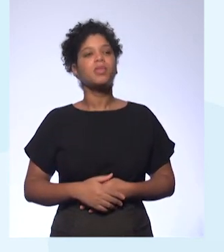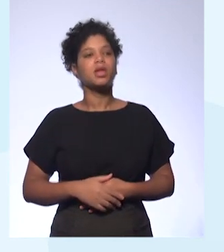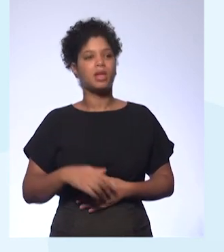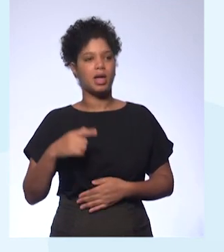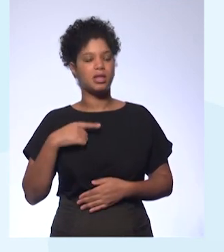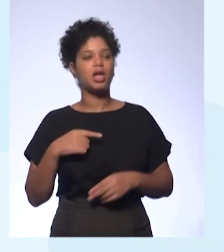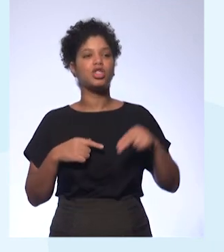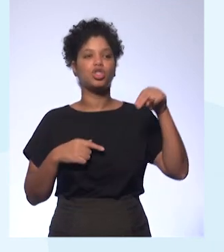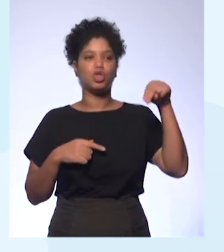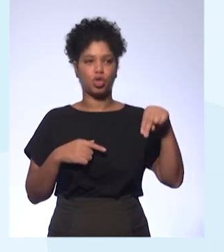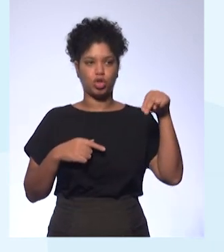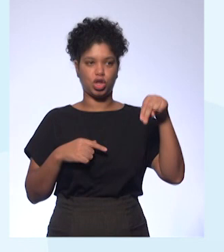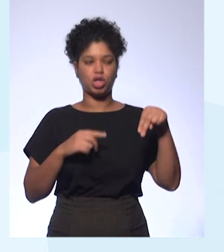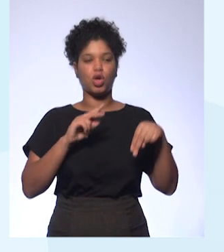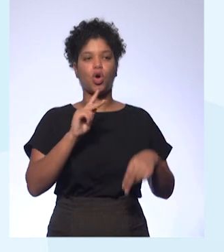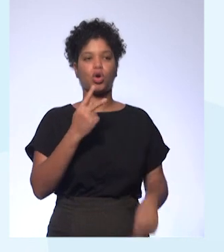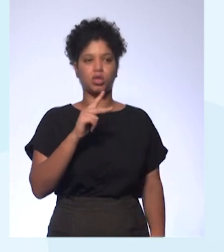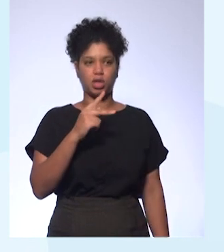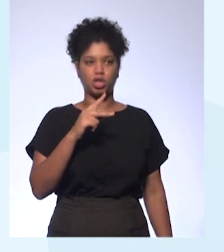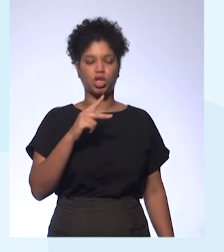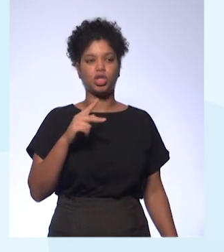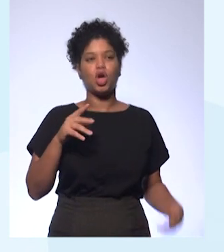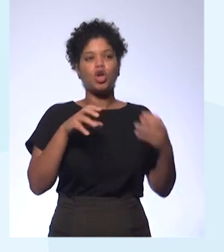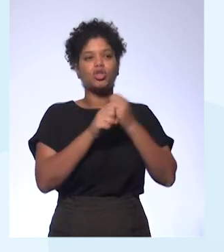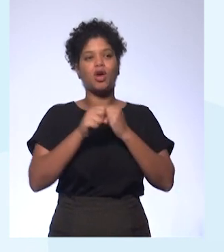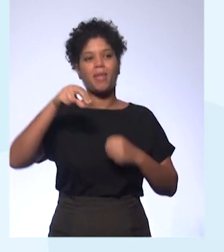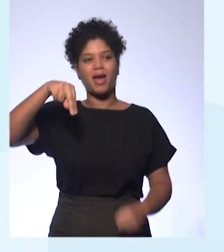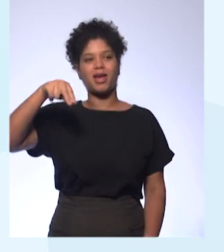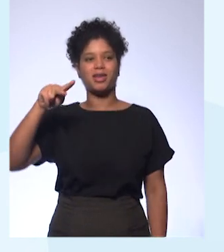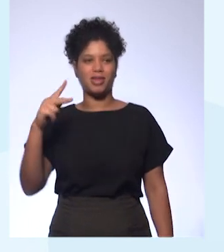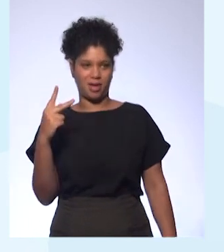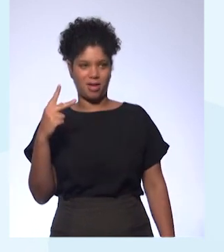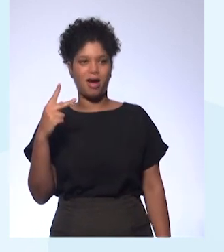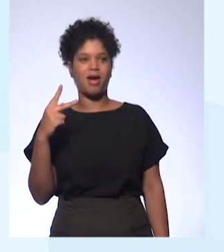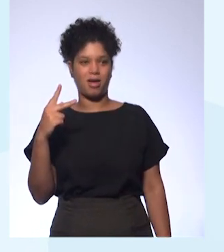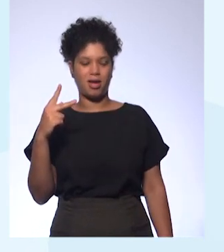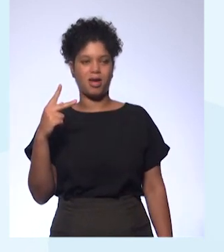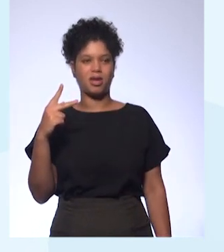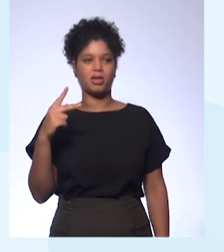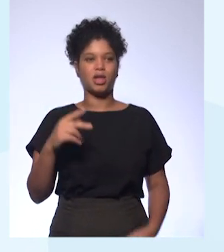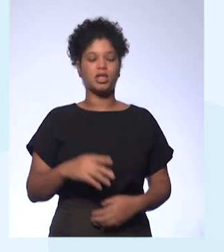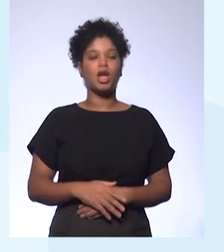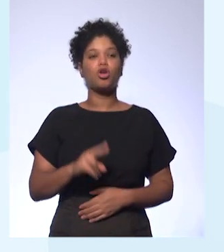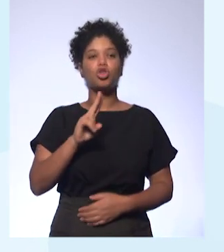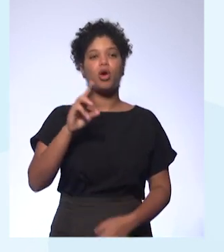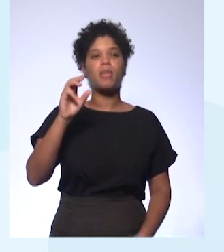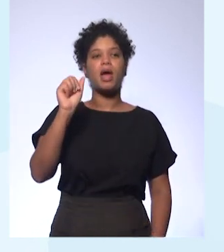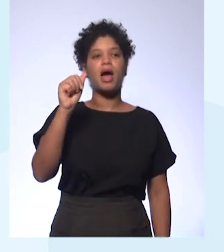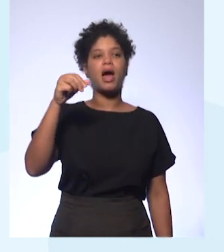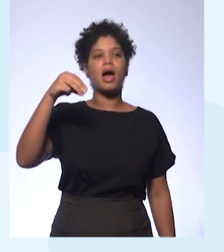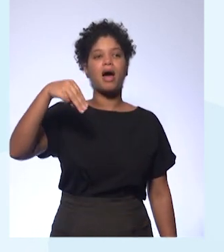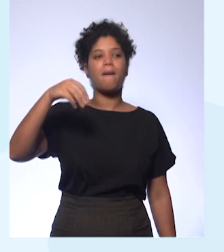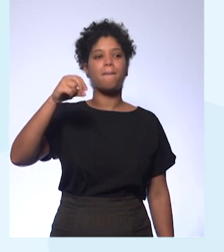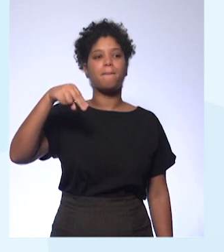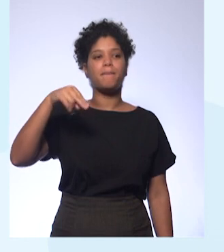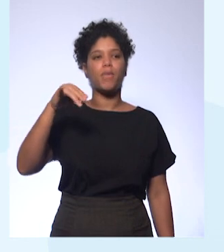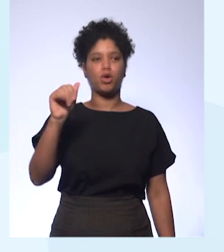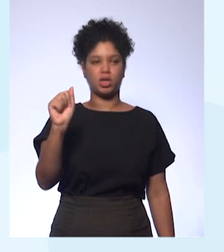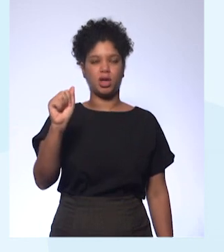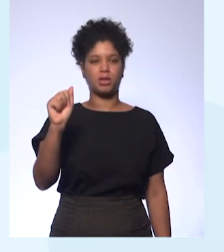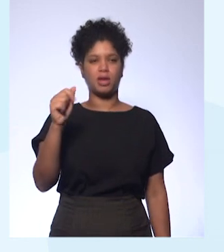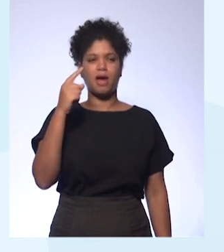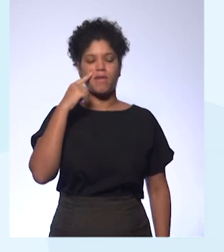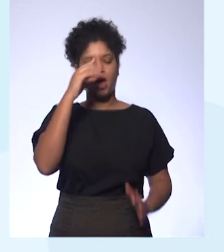gás de nitrogênio mais o gás de hidrogênio, que produz moléculas de amônia. Em seguida, complete a